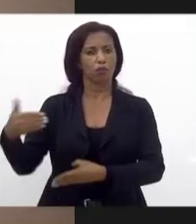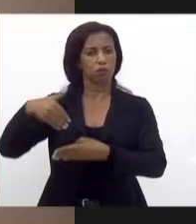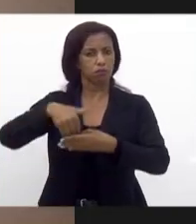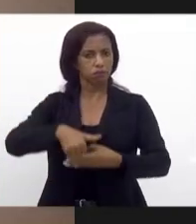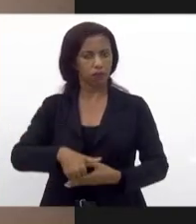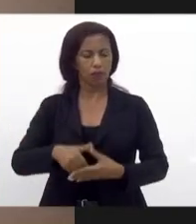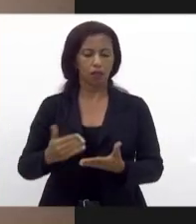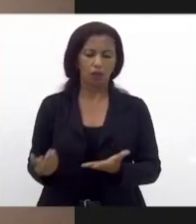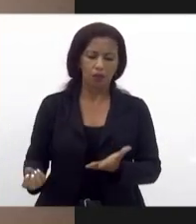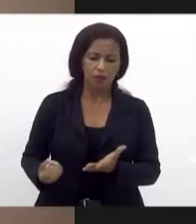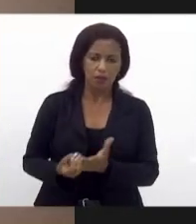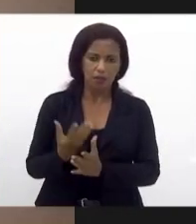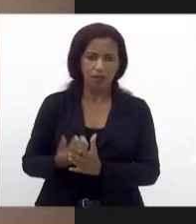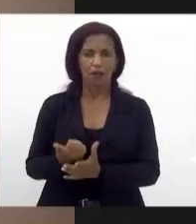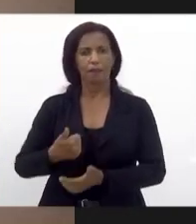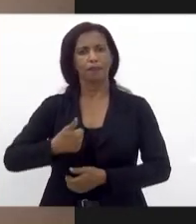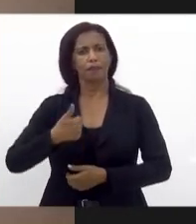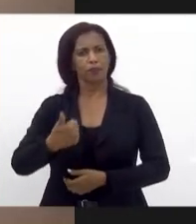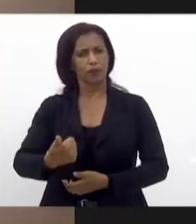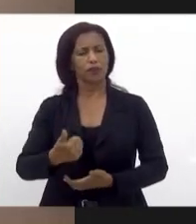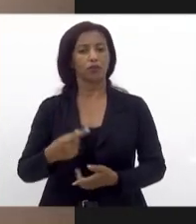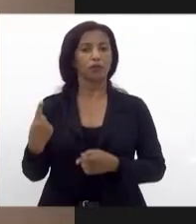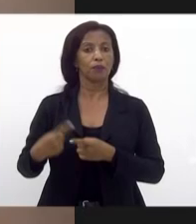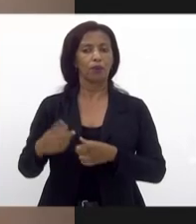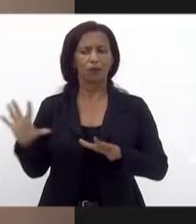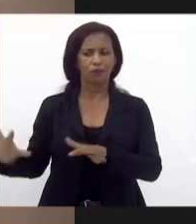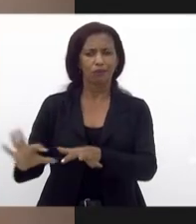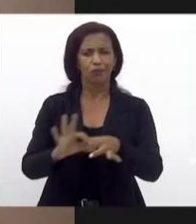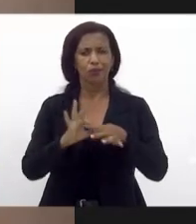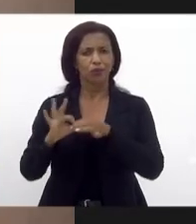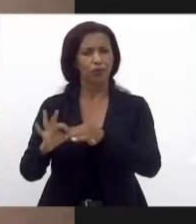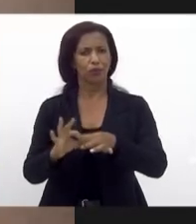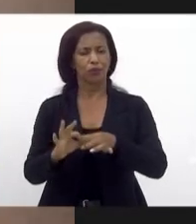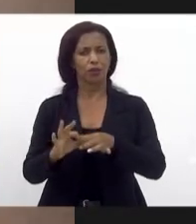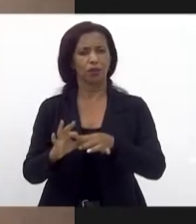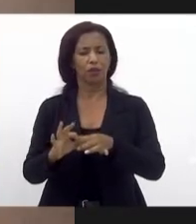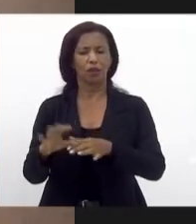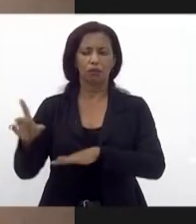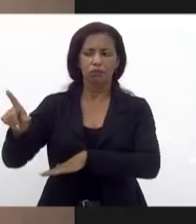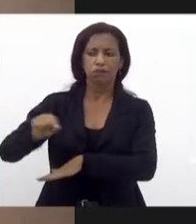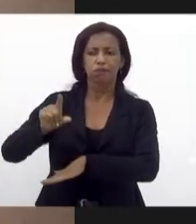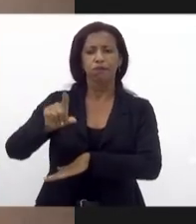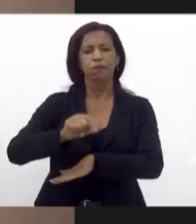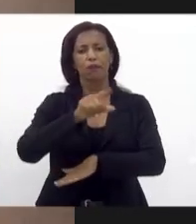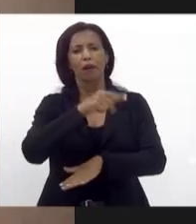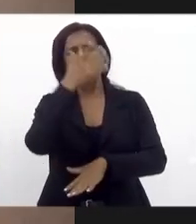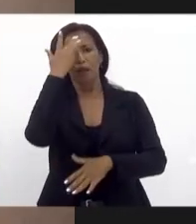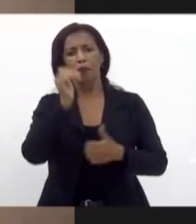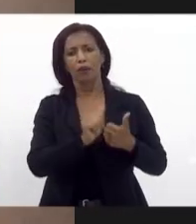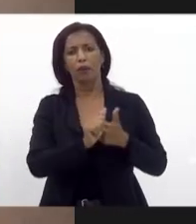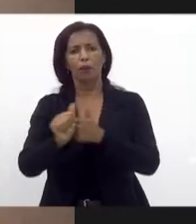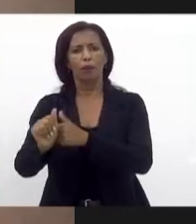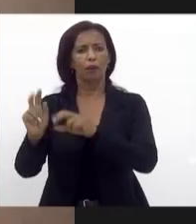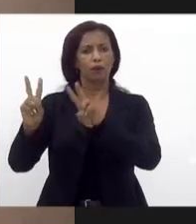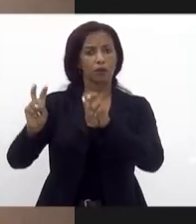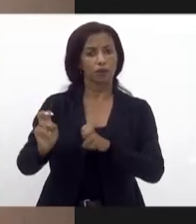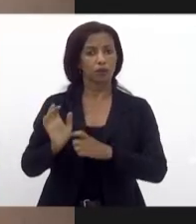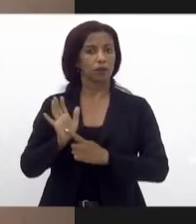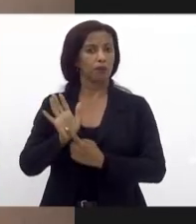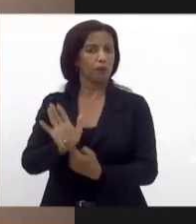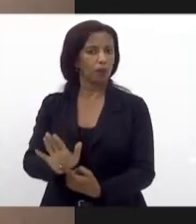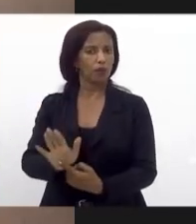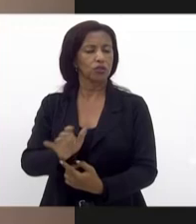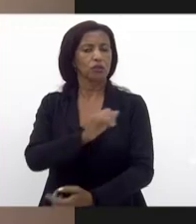essa iniciativa é muito positiva, porque une realmente aqueles que estão acompanhando esse assunto e mostra que o Rio